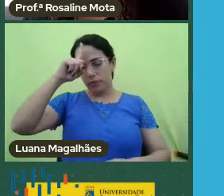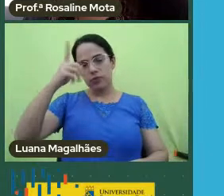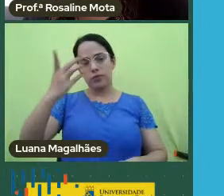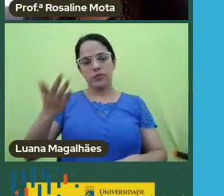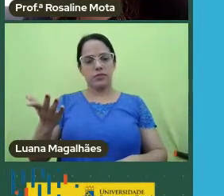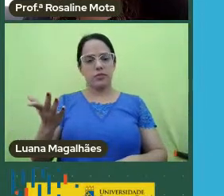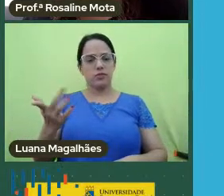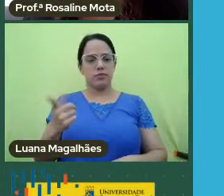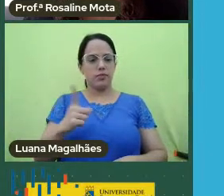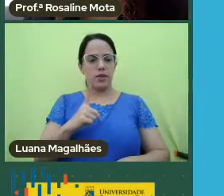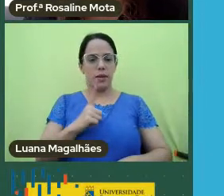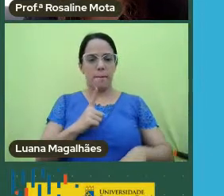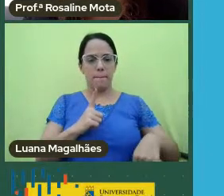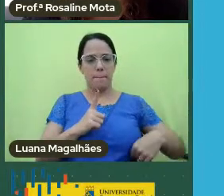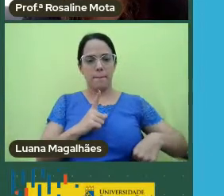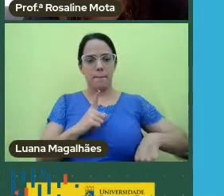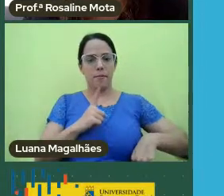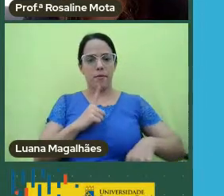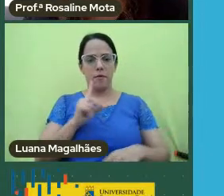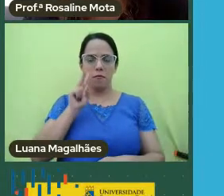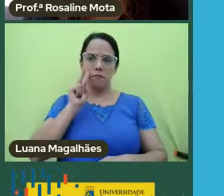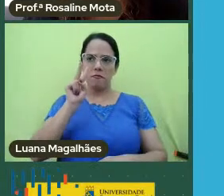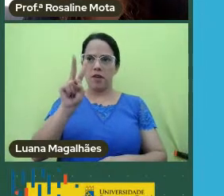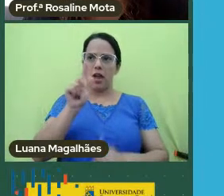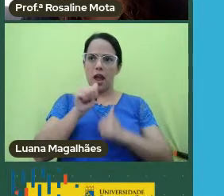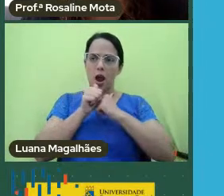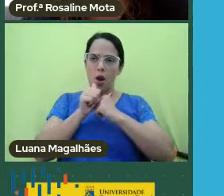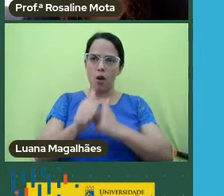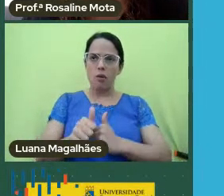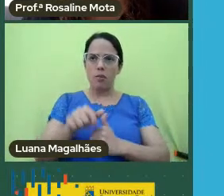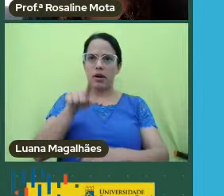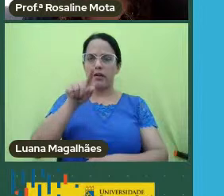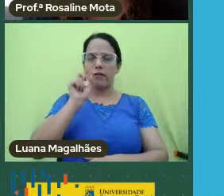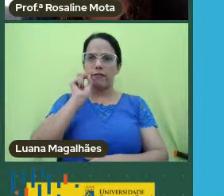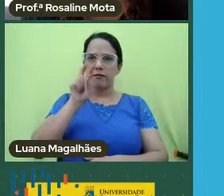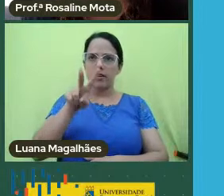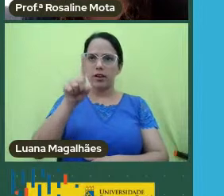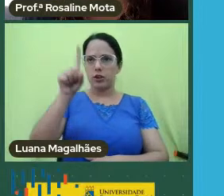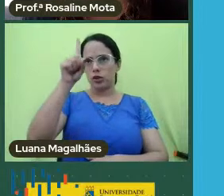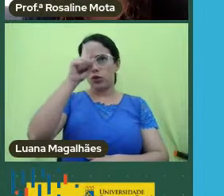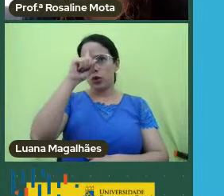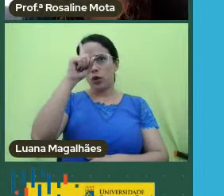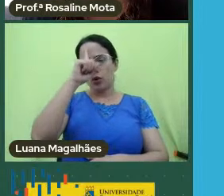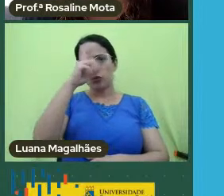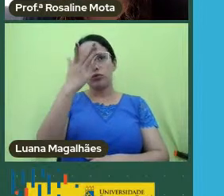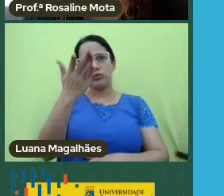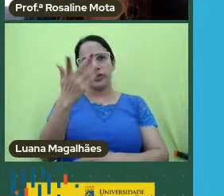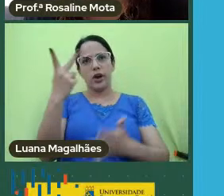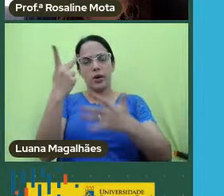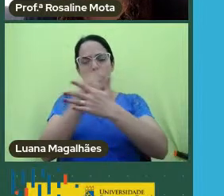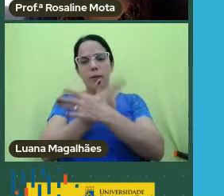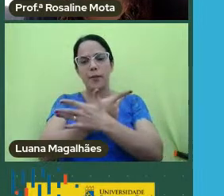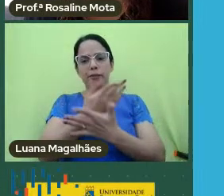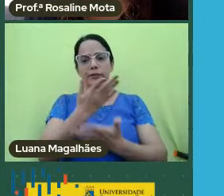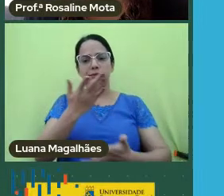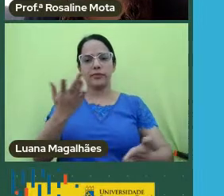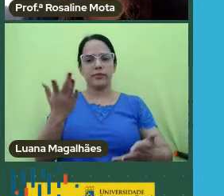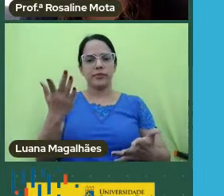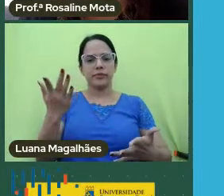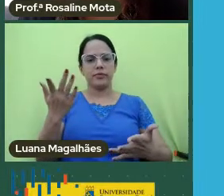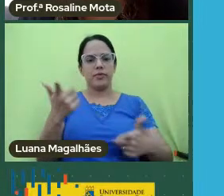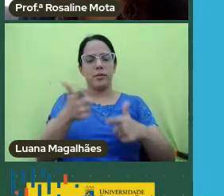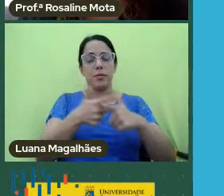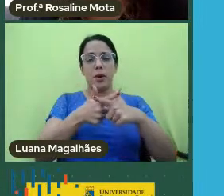e consegue acompanhar todos os dias as crises que são